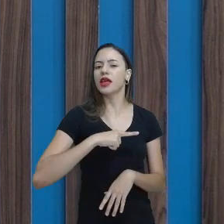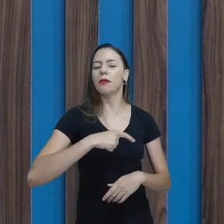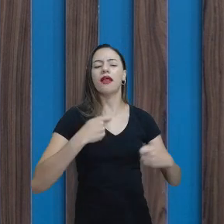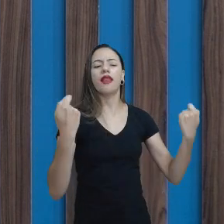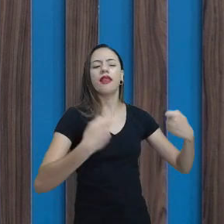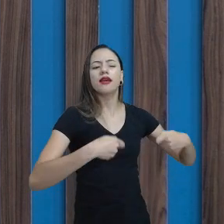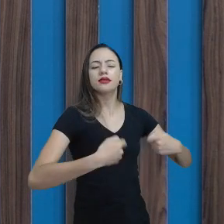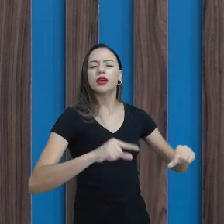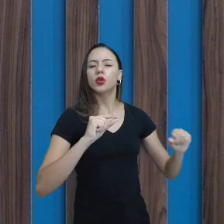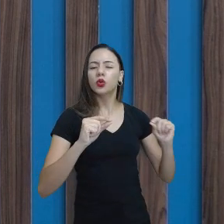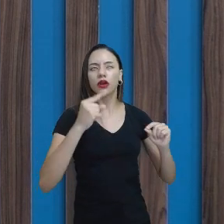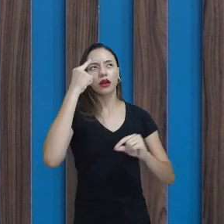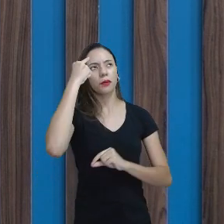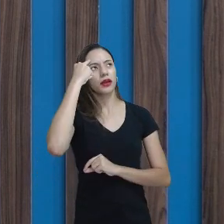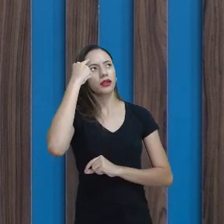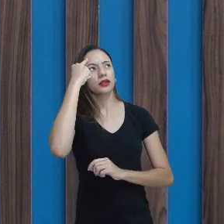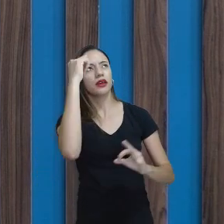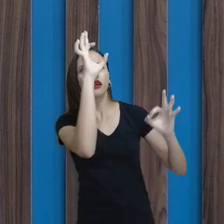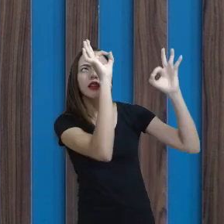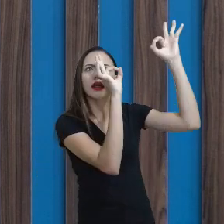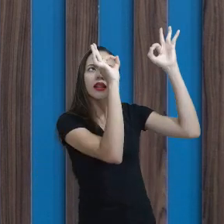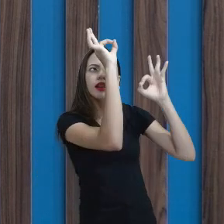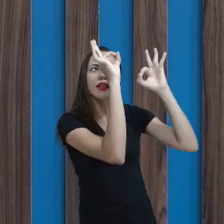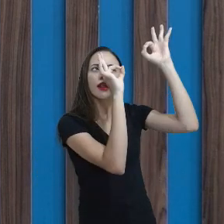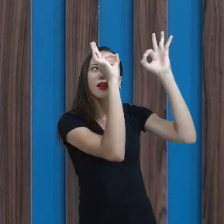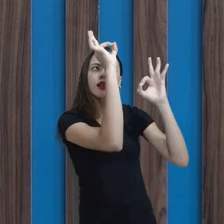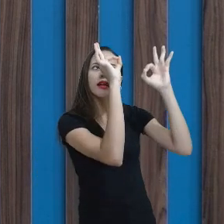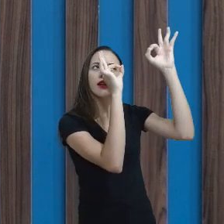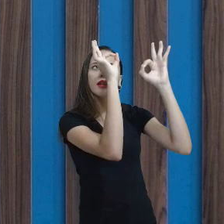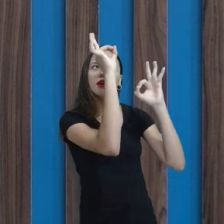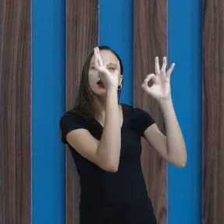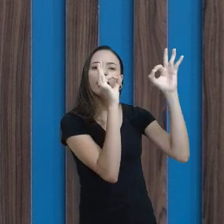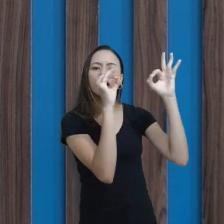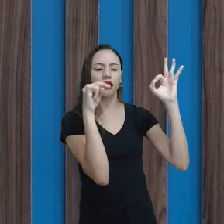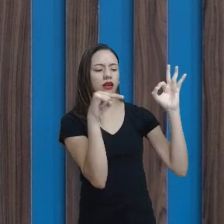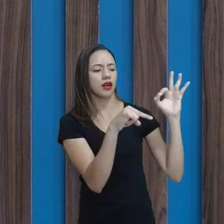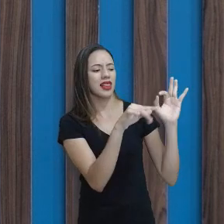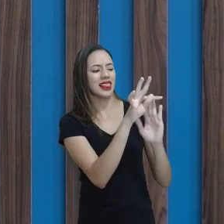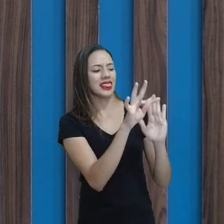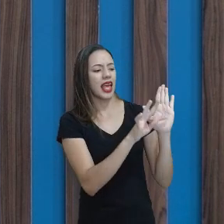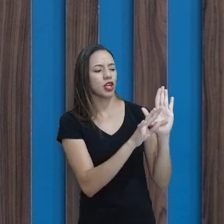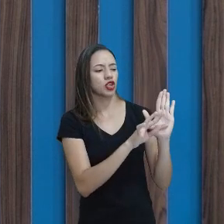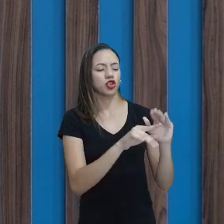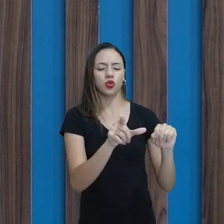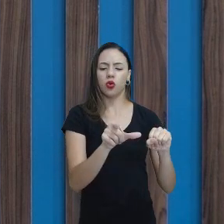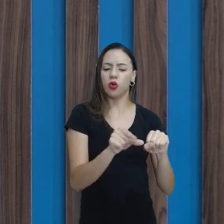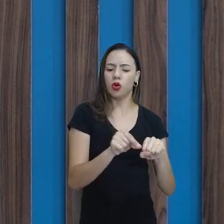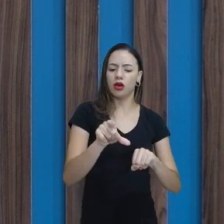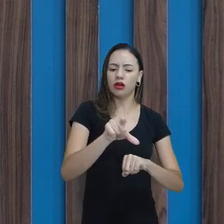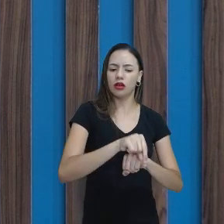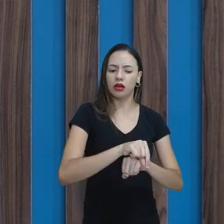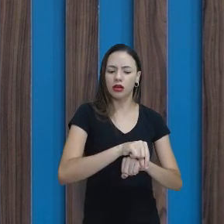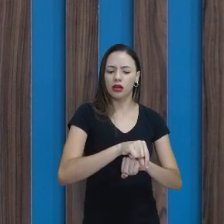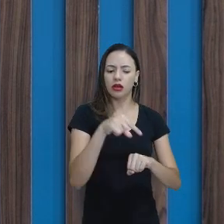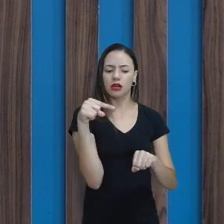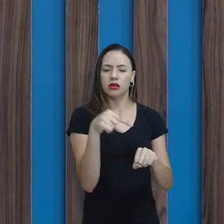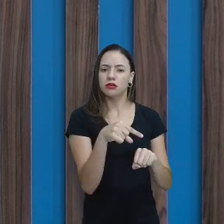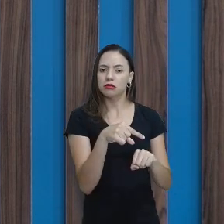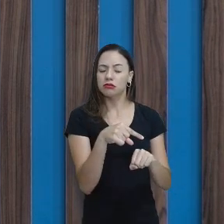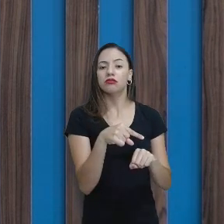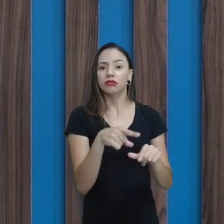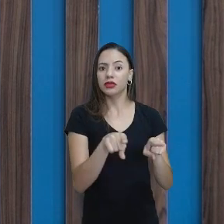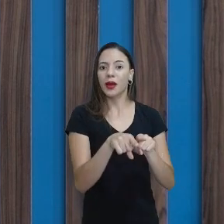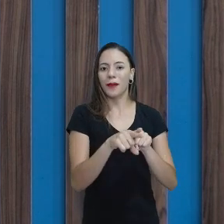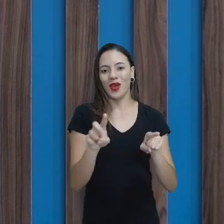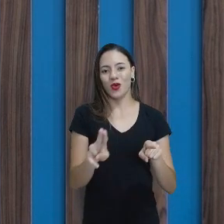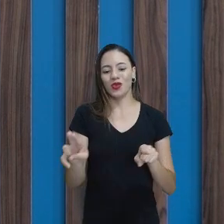é? Pensamos, articulamos a ideia, e aí esse texto argumentativo, ele vem corroborar esse